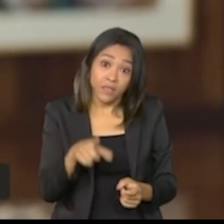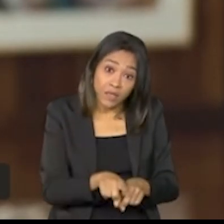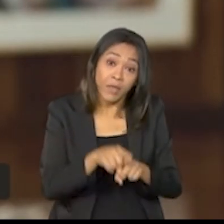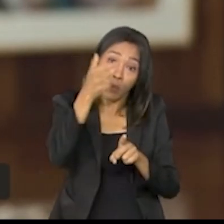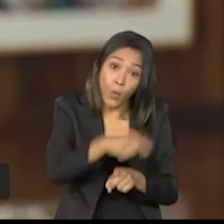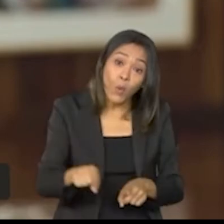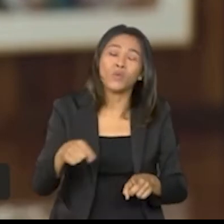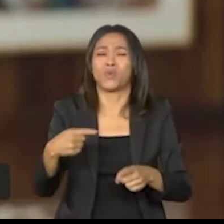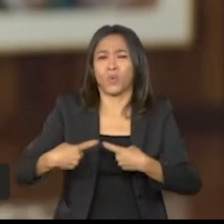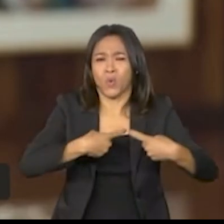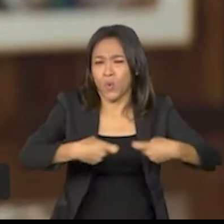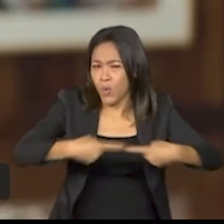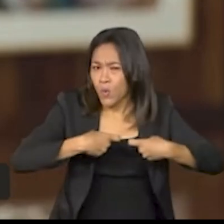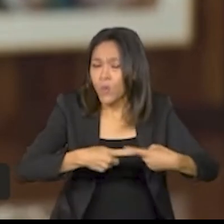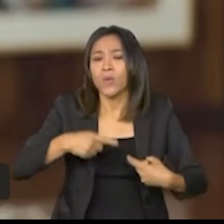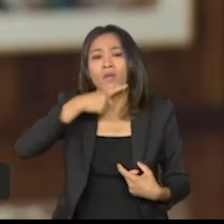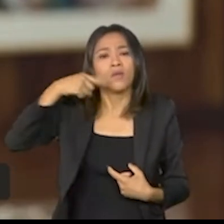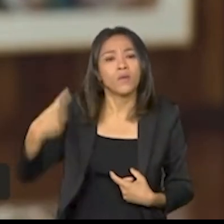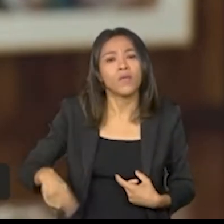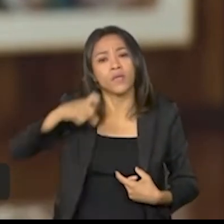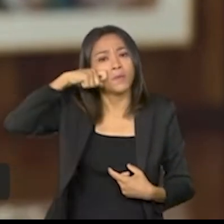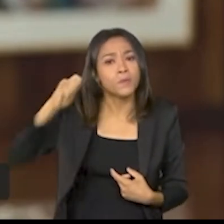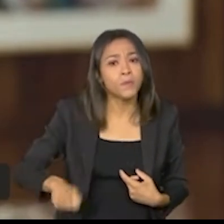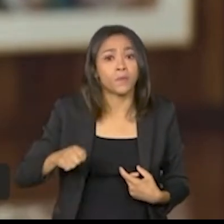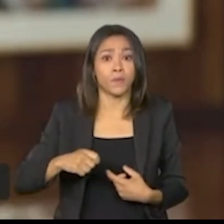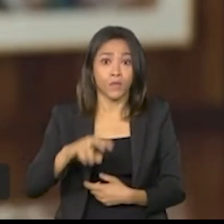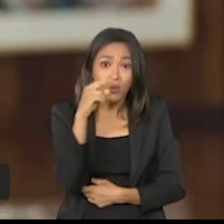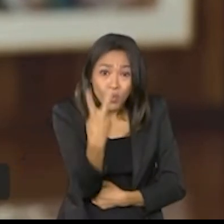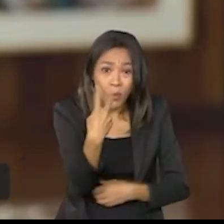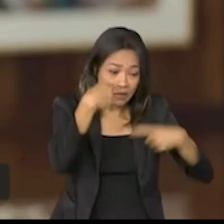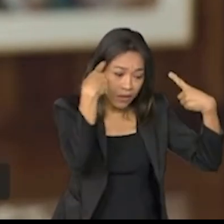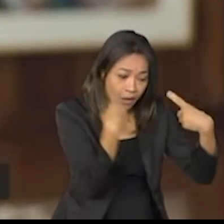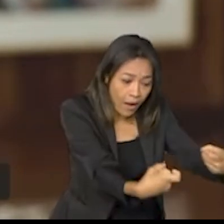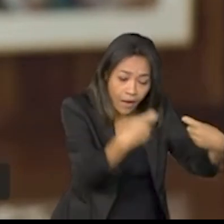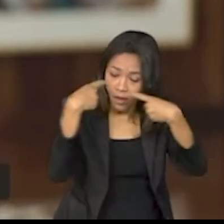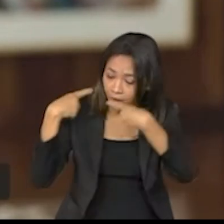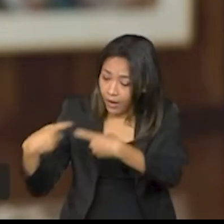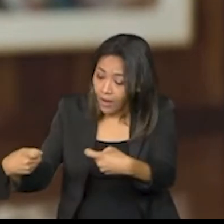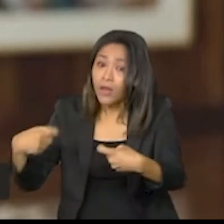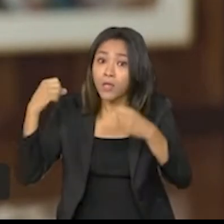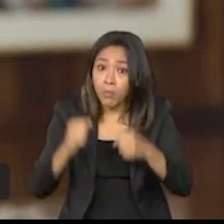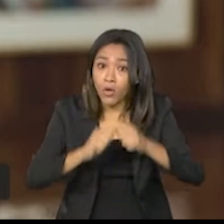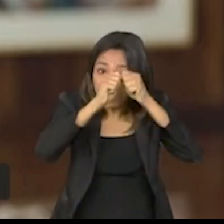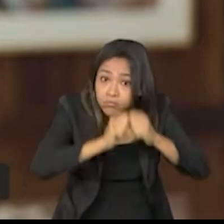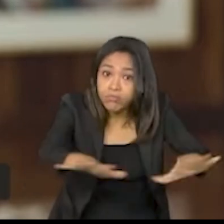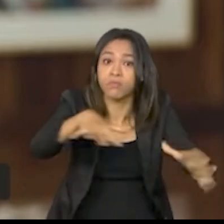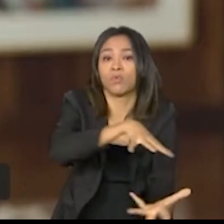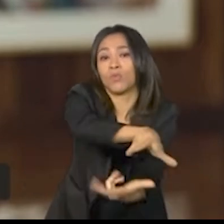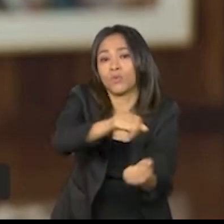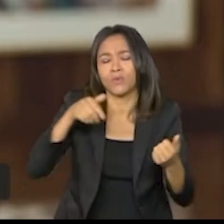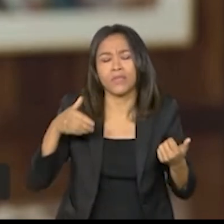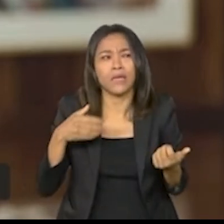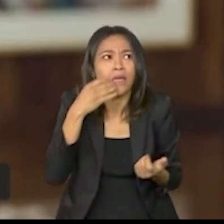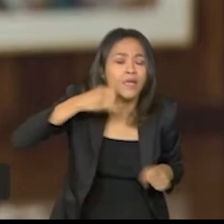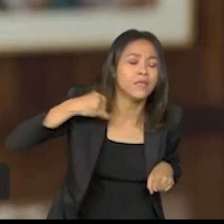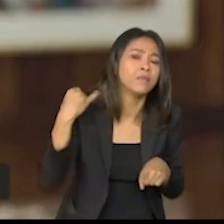Rússia no momento em que enfrentamos duas guerras com potencial de se tornarem globais é fundamental